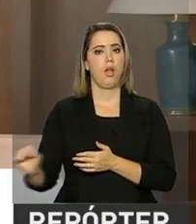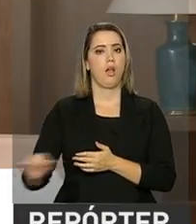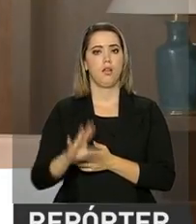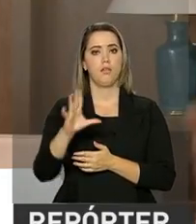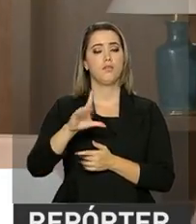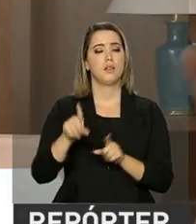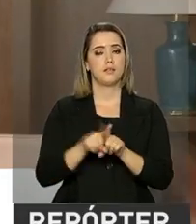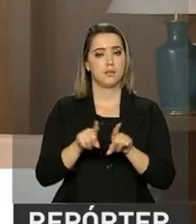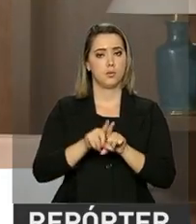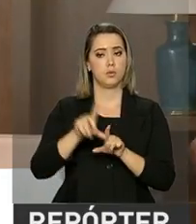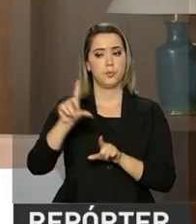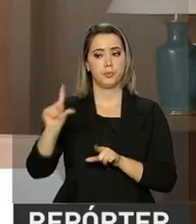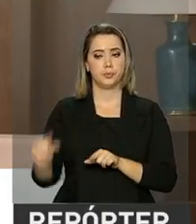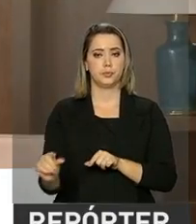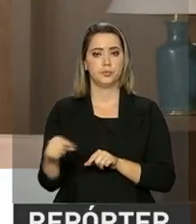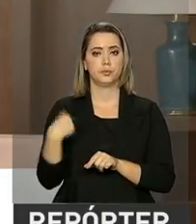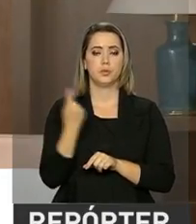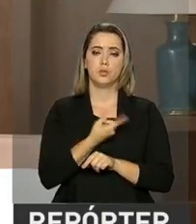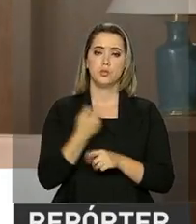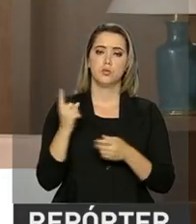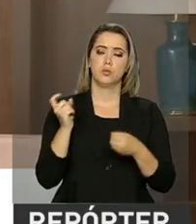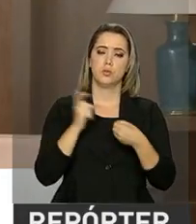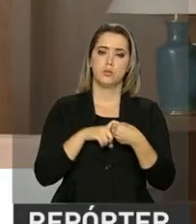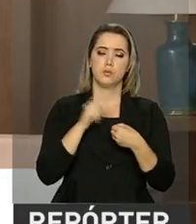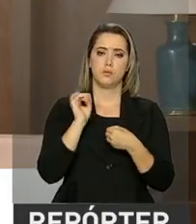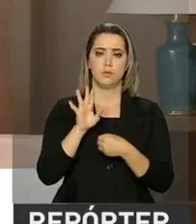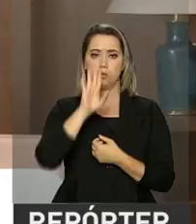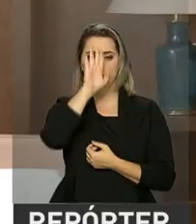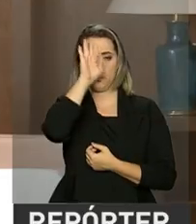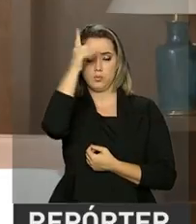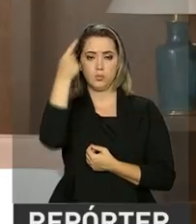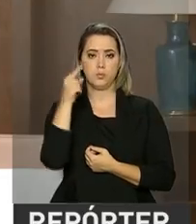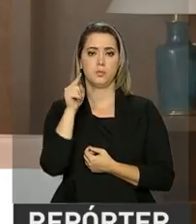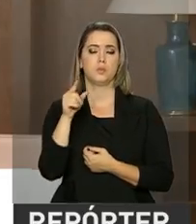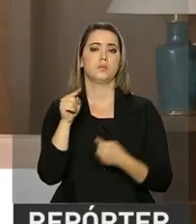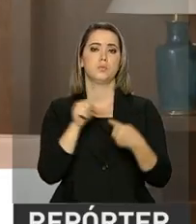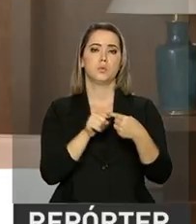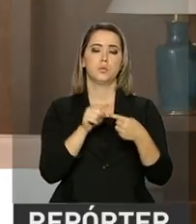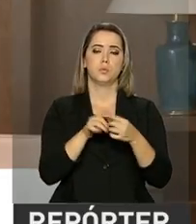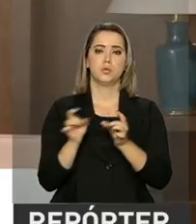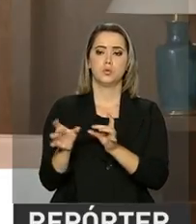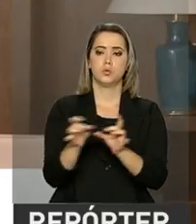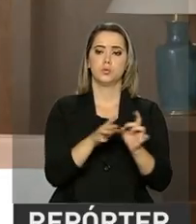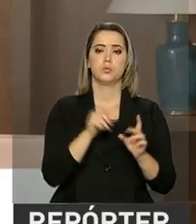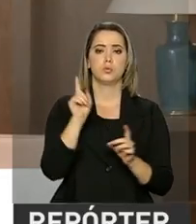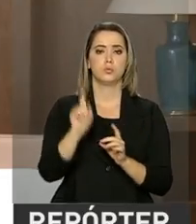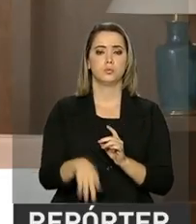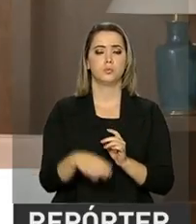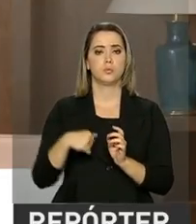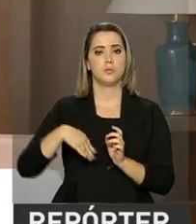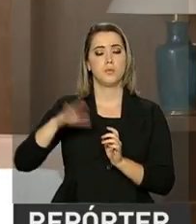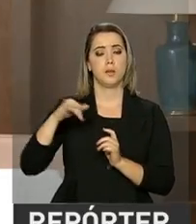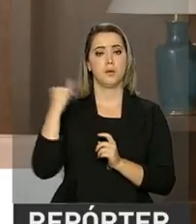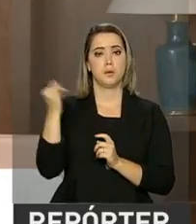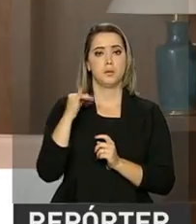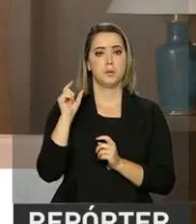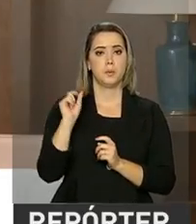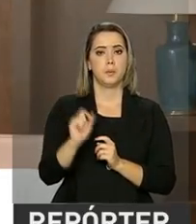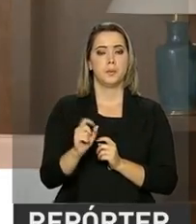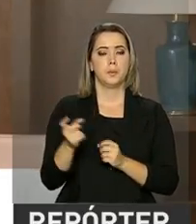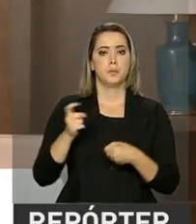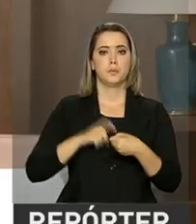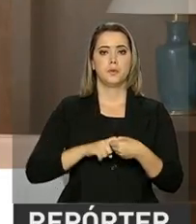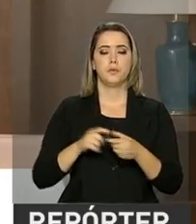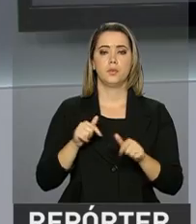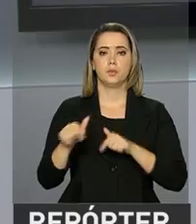seja mais baixa e com isso a gente tem uma volta do principal fator as vendas no brasil que faltou mais importante do momento é a